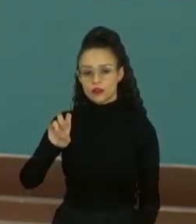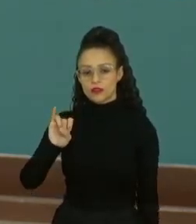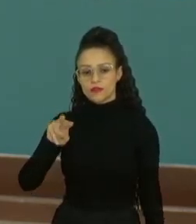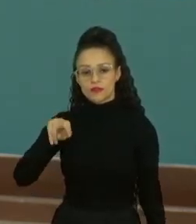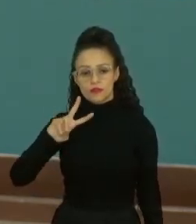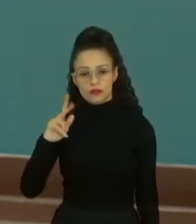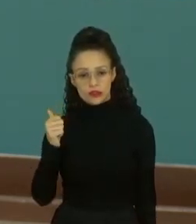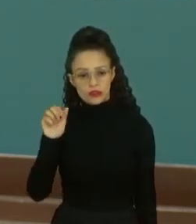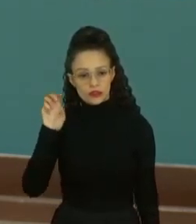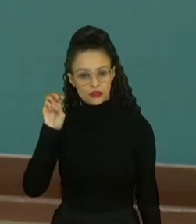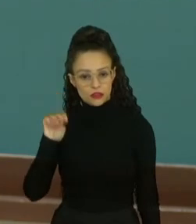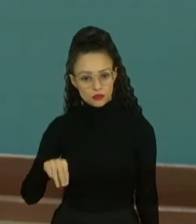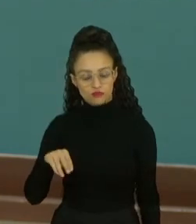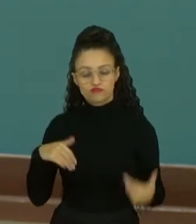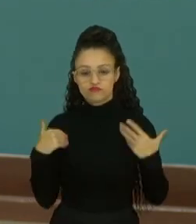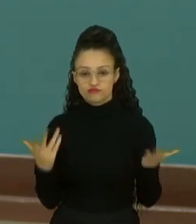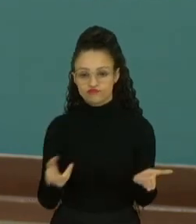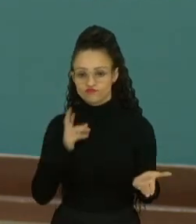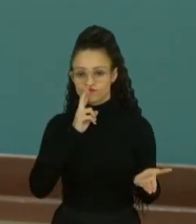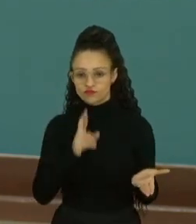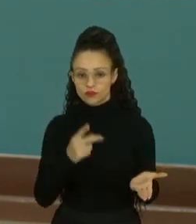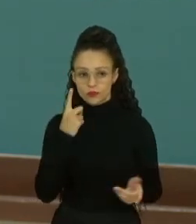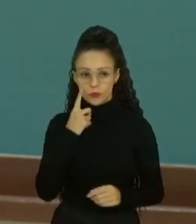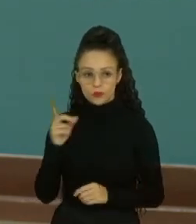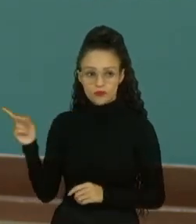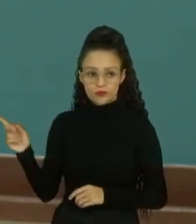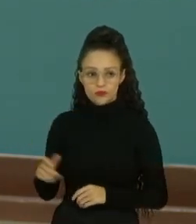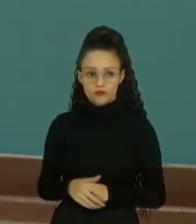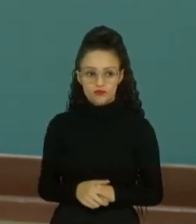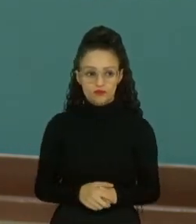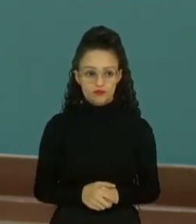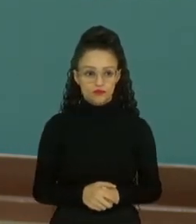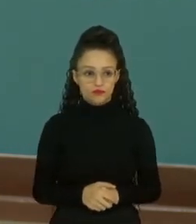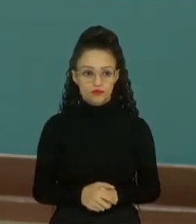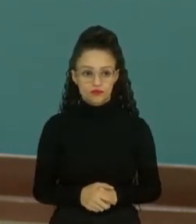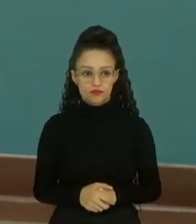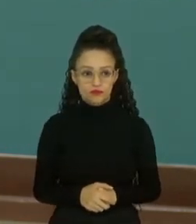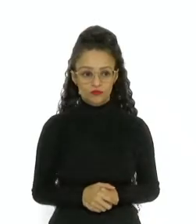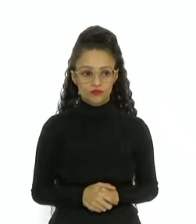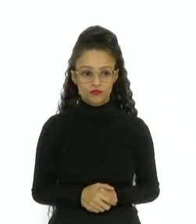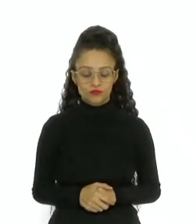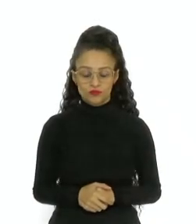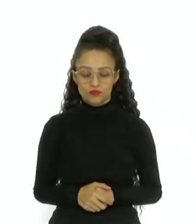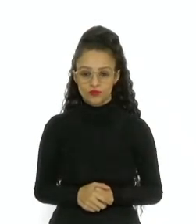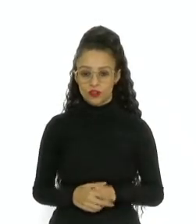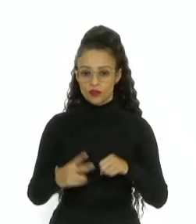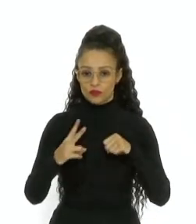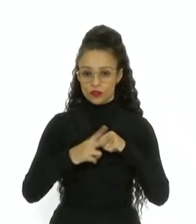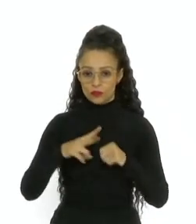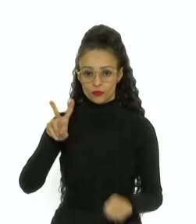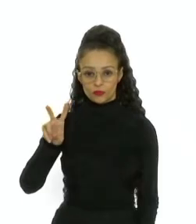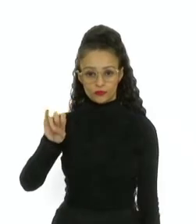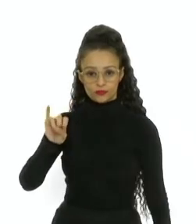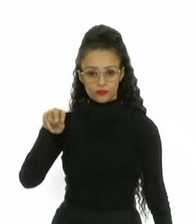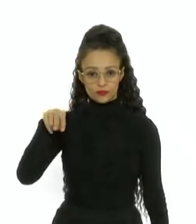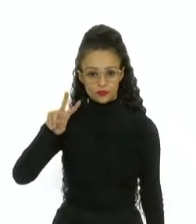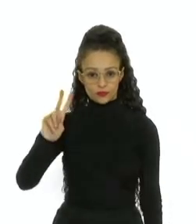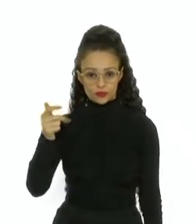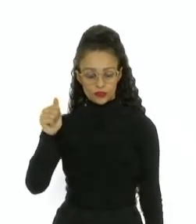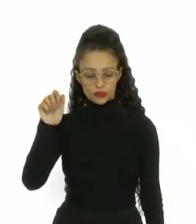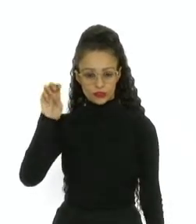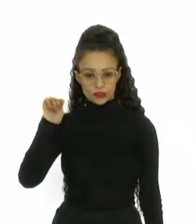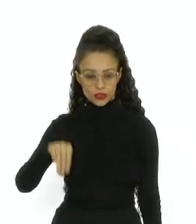ver o que nós poderíamos ter respondido ou deveria ser, né, a resposta. Olha lá. Então, o verbo vinham, ele